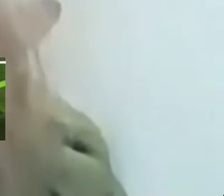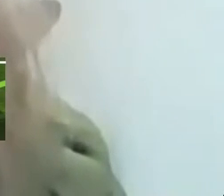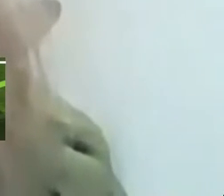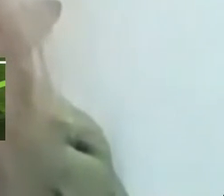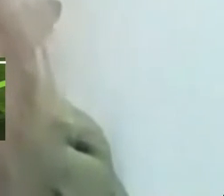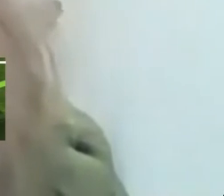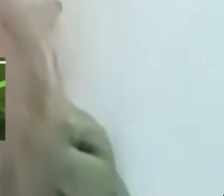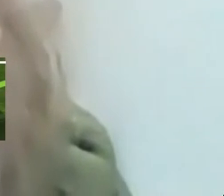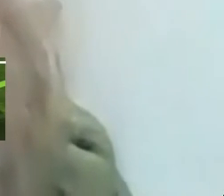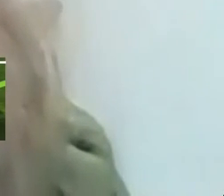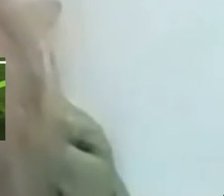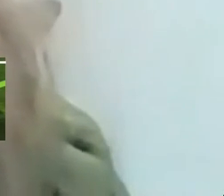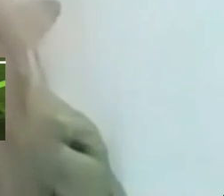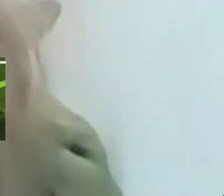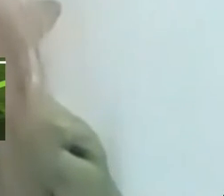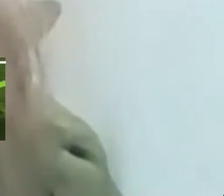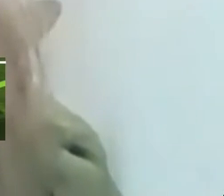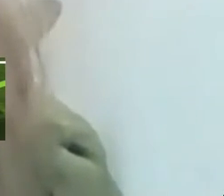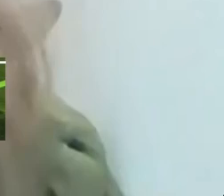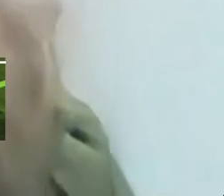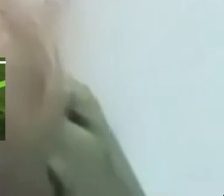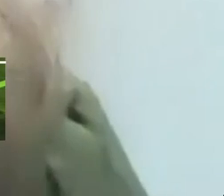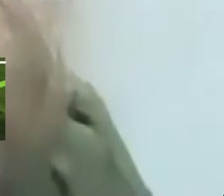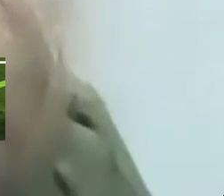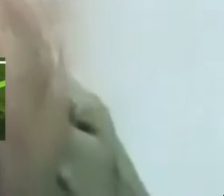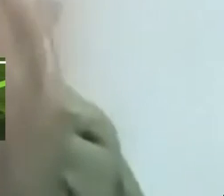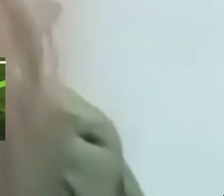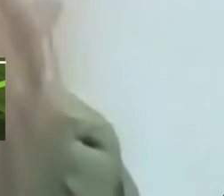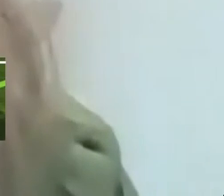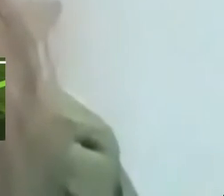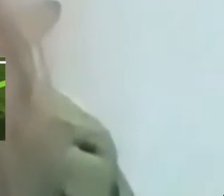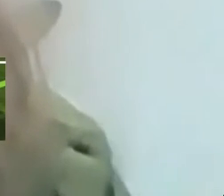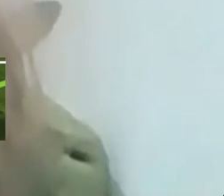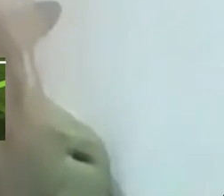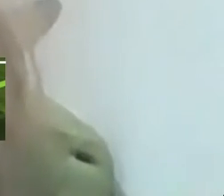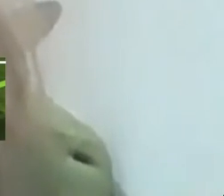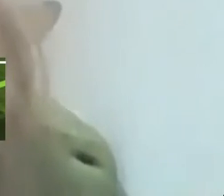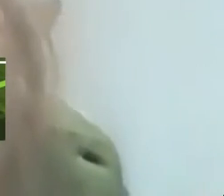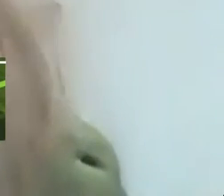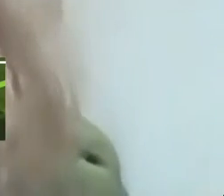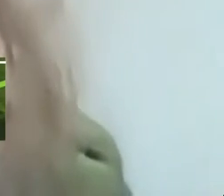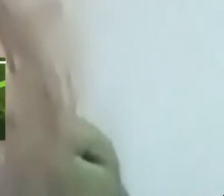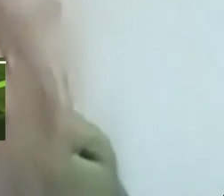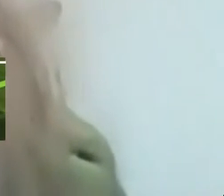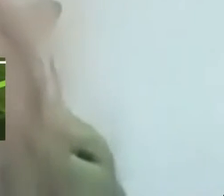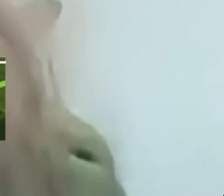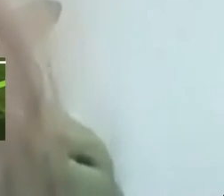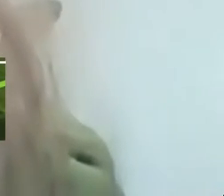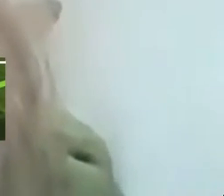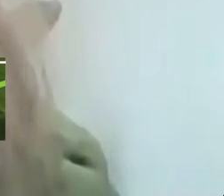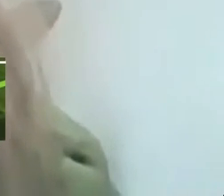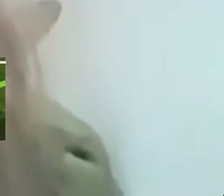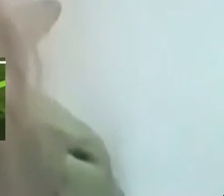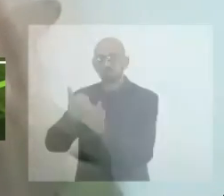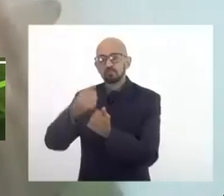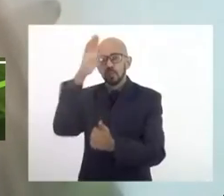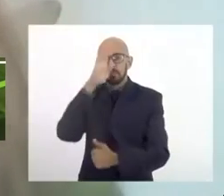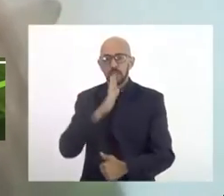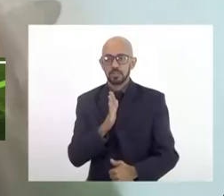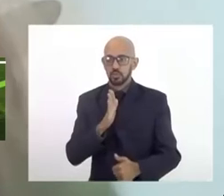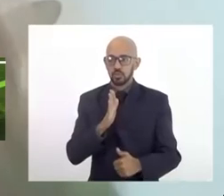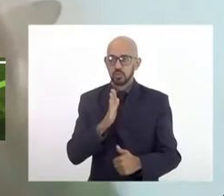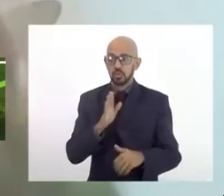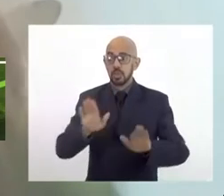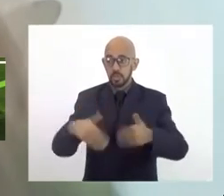transporte que o Rio de Janeiro hoje paga para todo o Brasil, o mesmo preço. Então, o Rio de Janeiro hoje subsidia o Brasil. Então, acho que a gente tem que